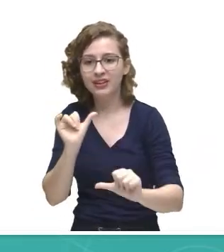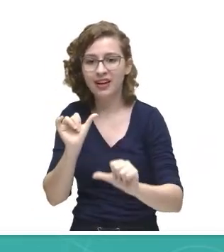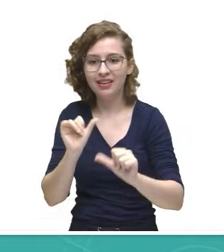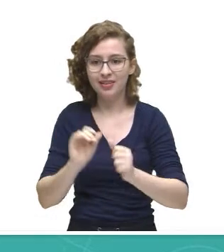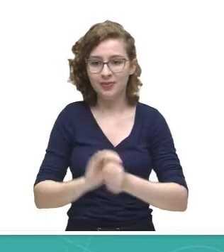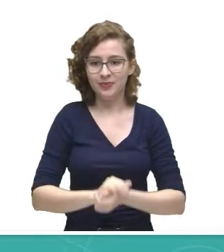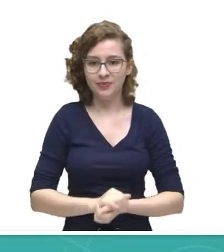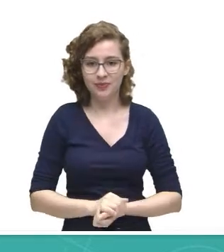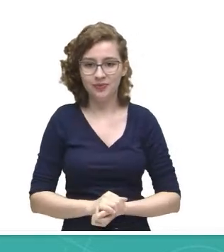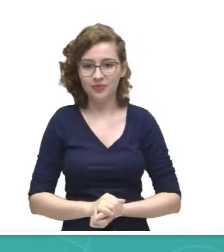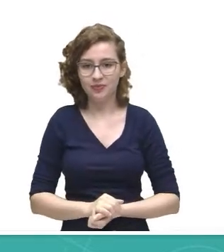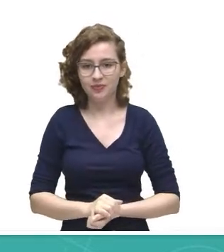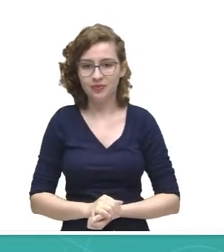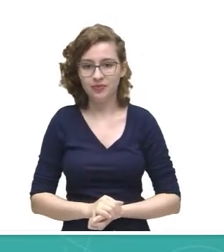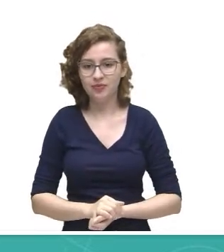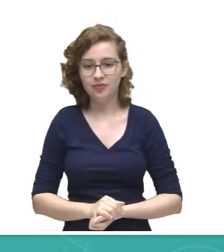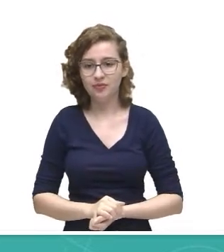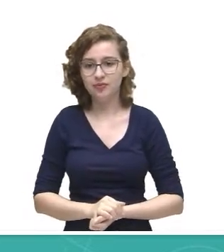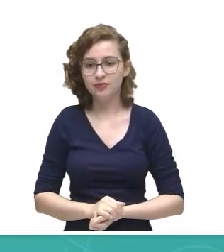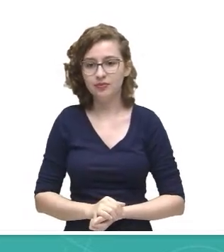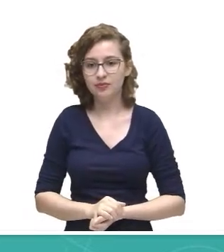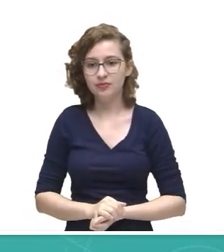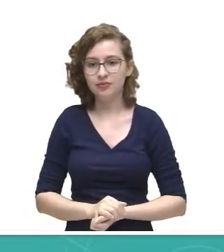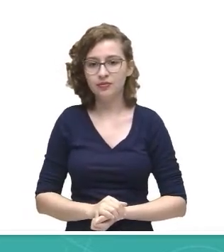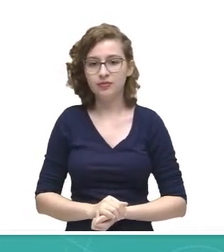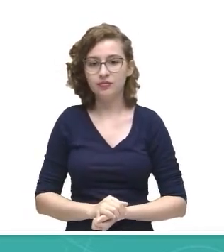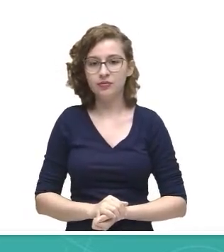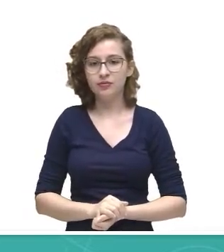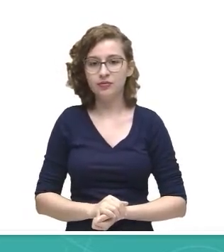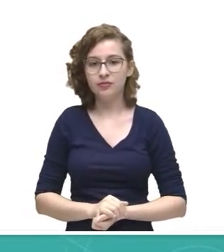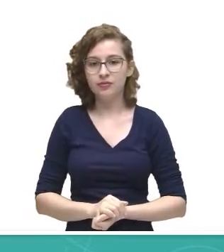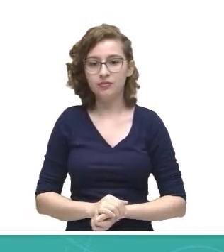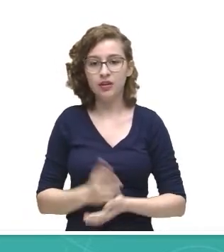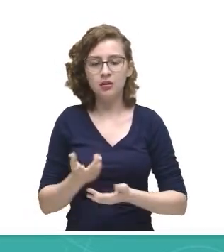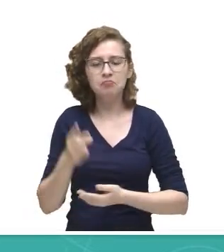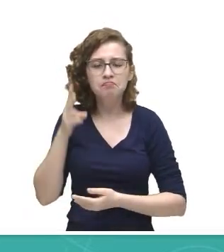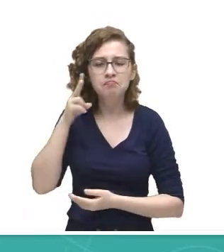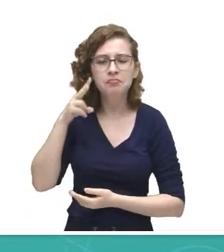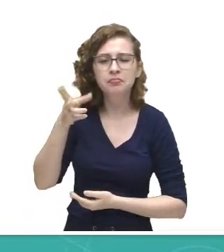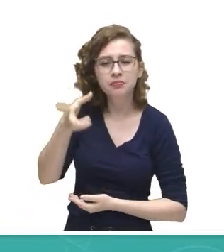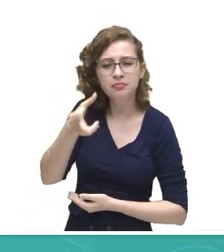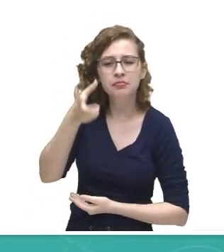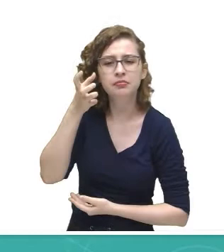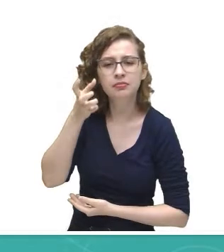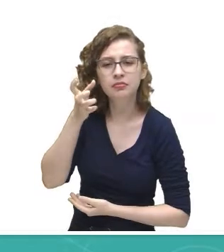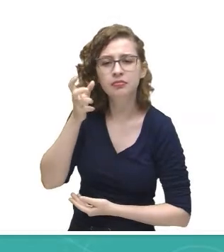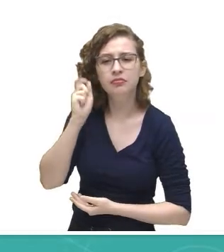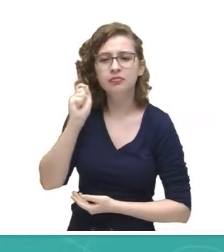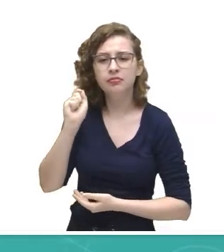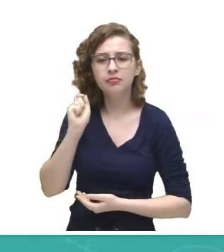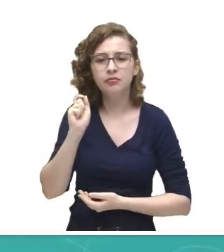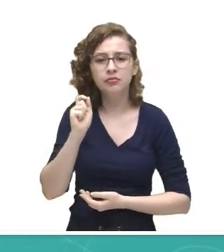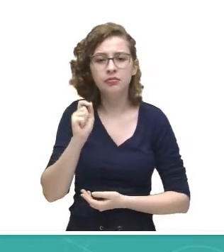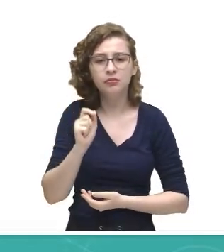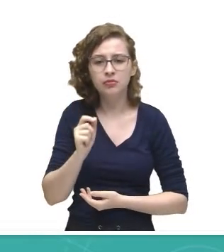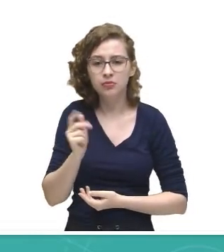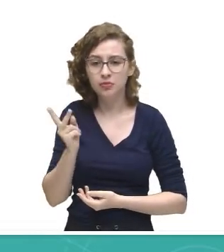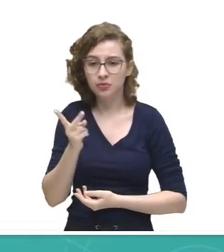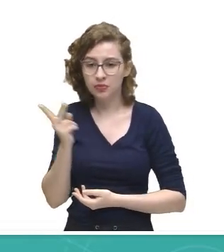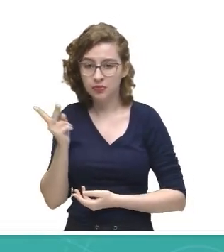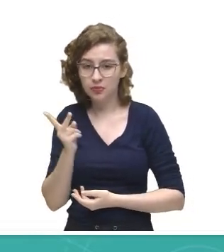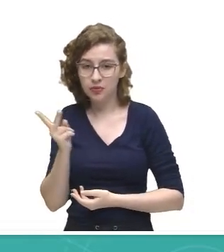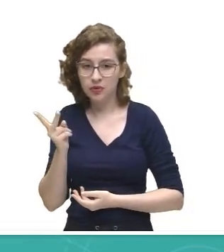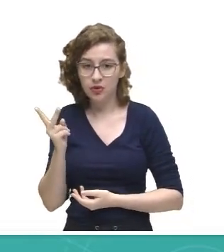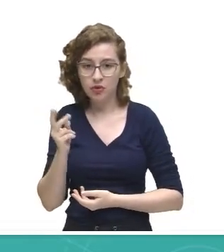né, mudado de cor. Então, se vocês forem observar aí, a gente vê aí duas figuras de